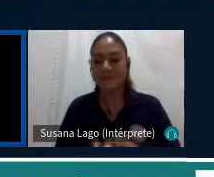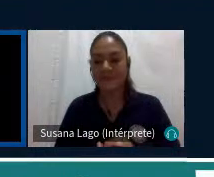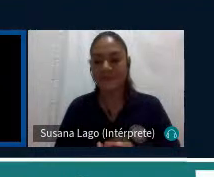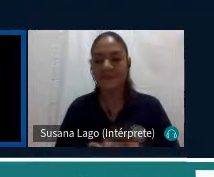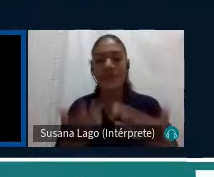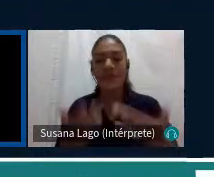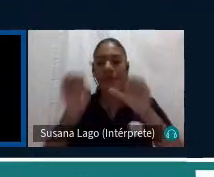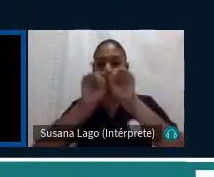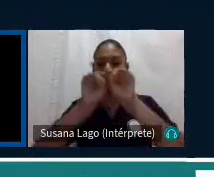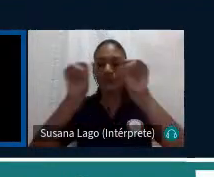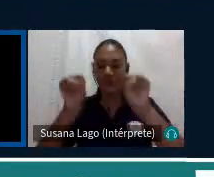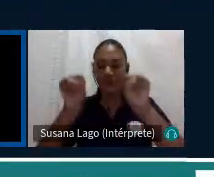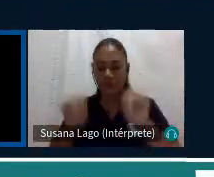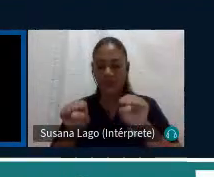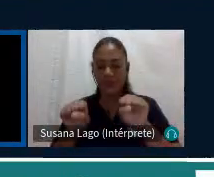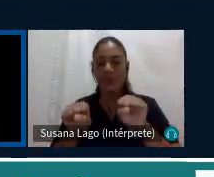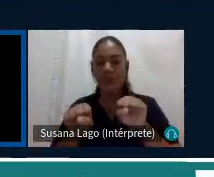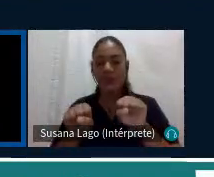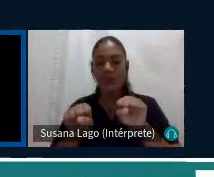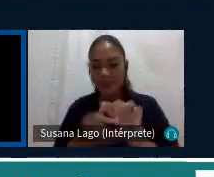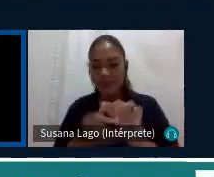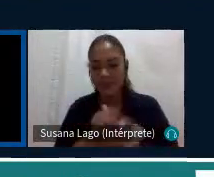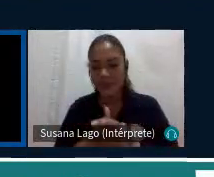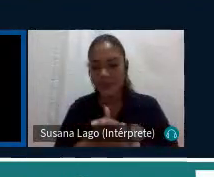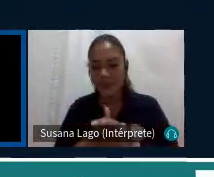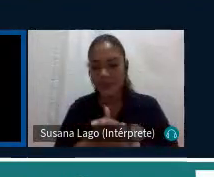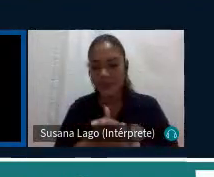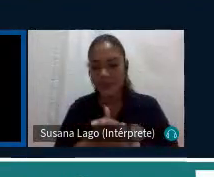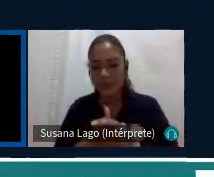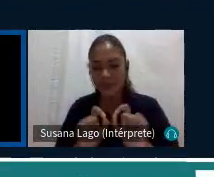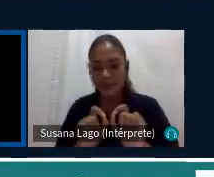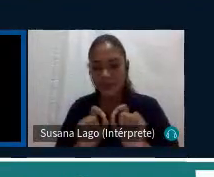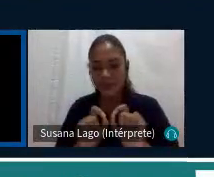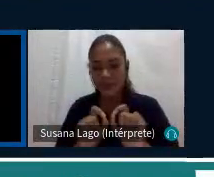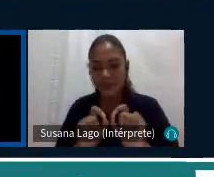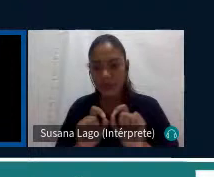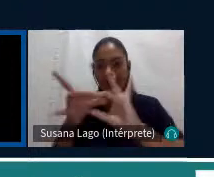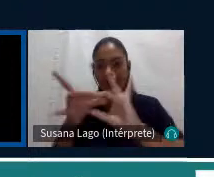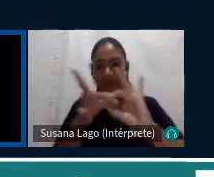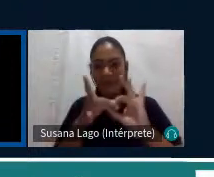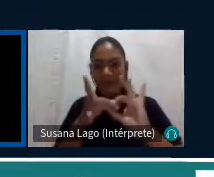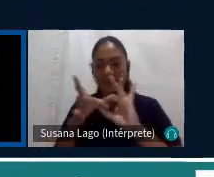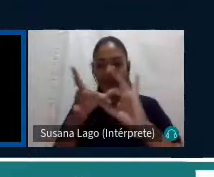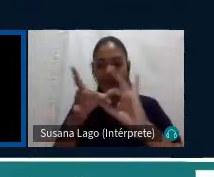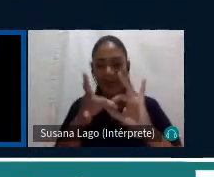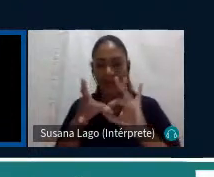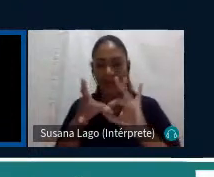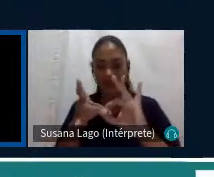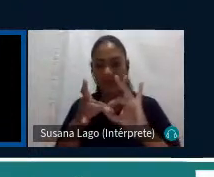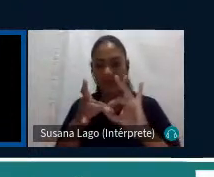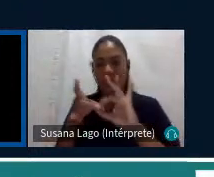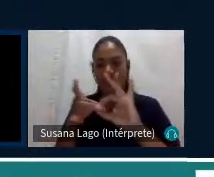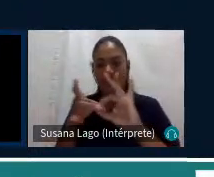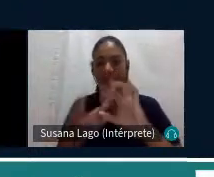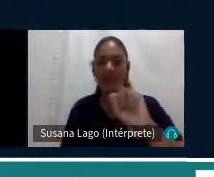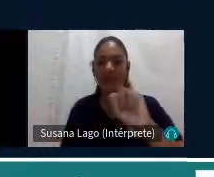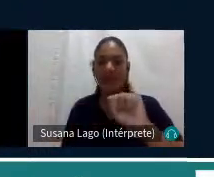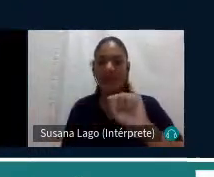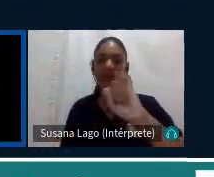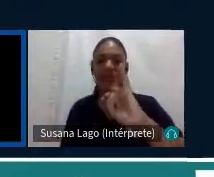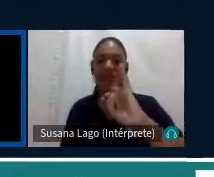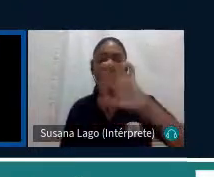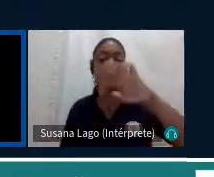cadeia cinemática, essa ligação de engrenagens. A gente pode chamar de cadeia cinemática. E